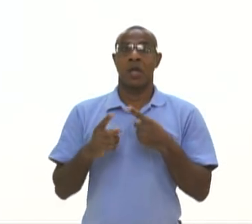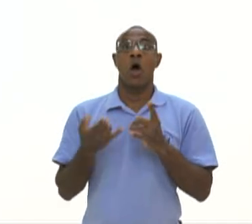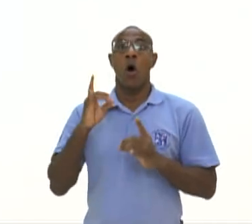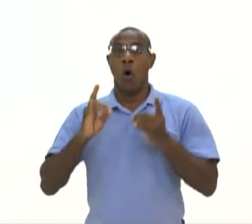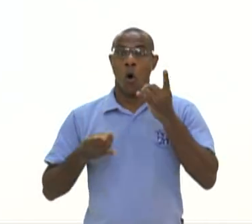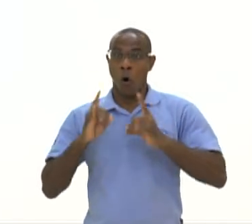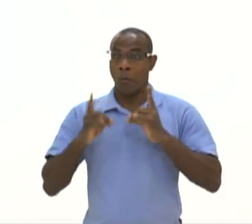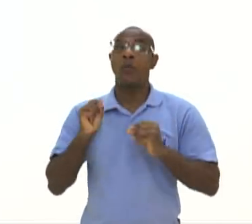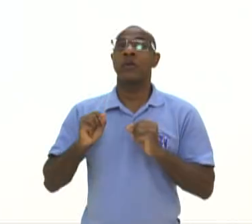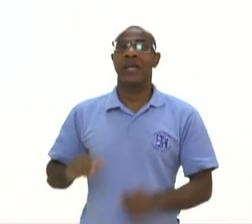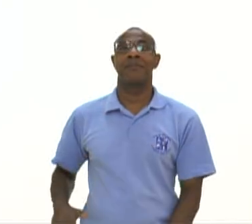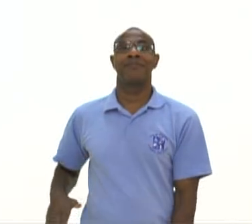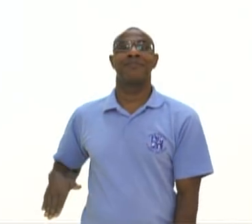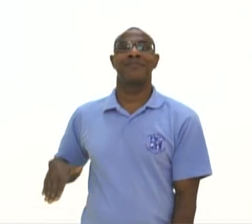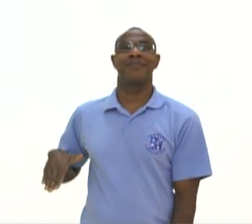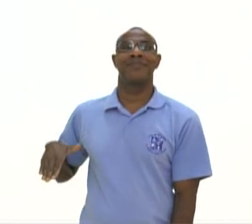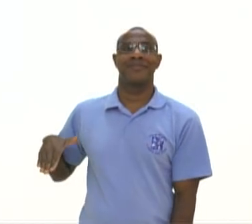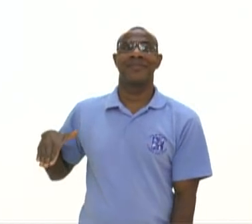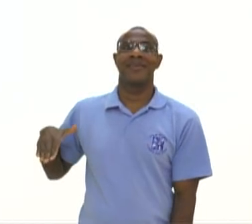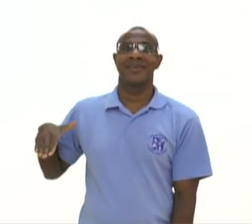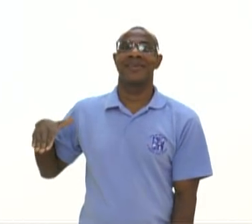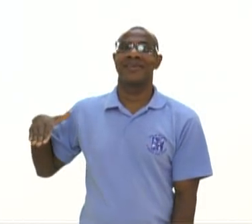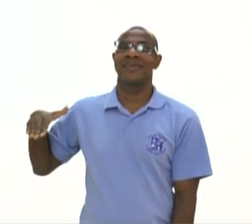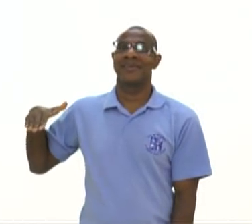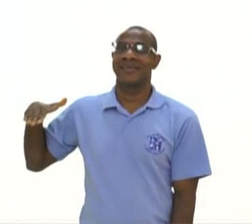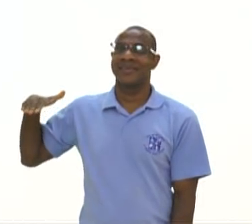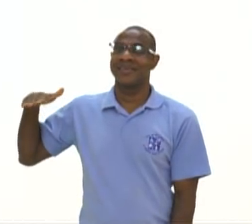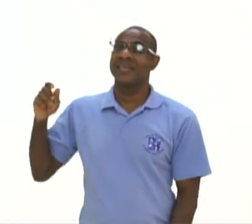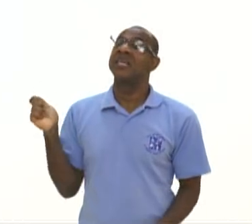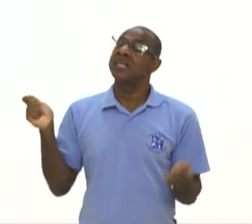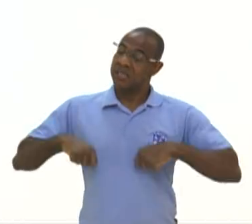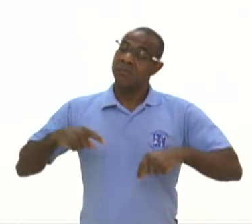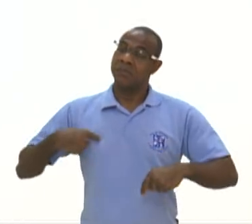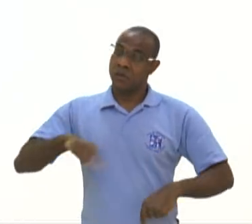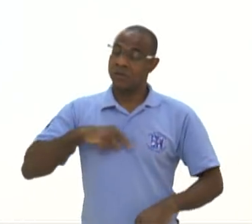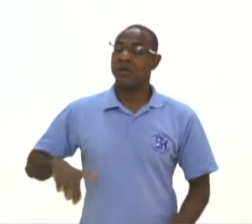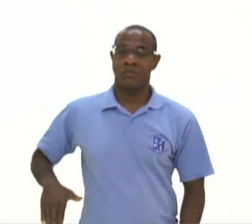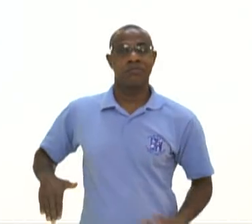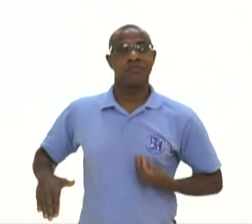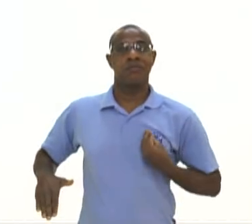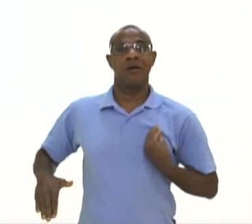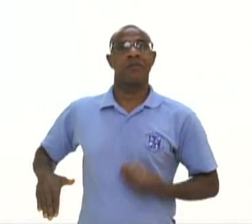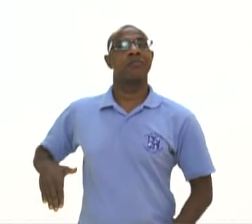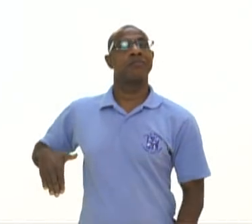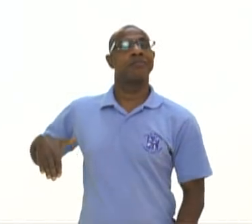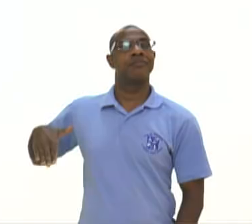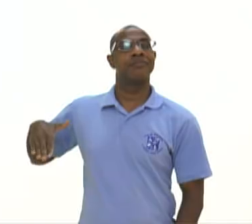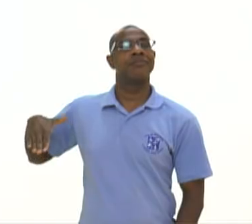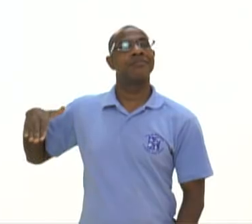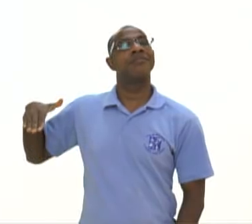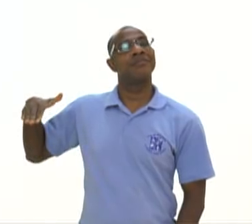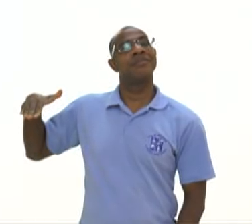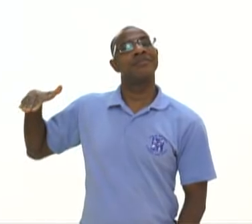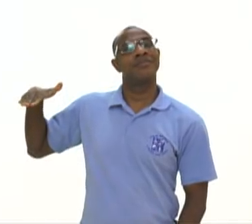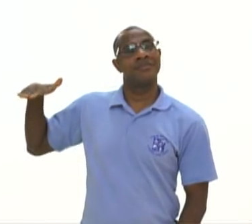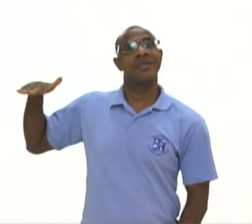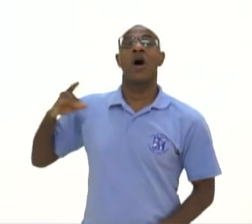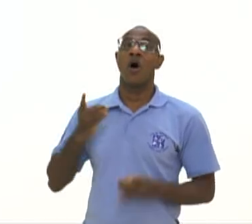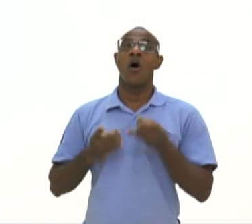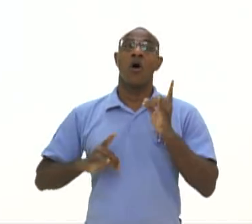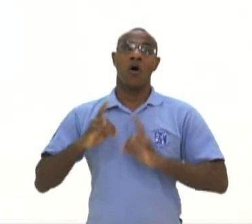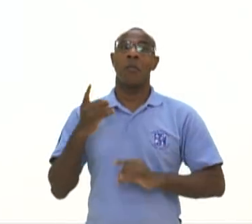como o próprio nome já diz, é o hormônio que permite que a gente vá crescendo ao longo da vida. Então, se a gente, né,